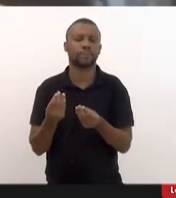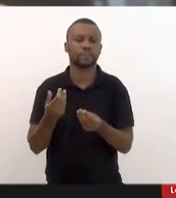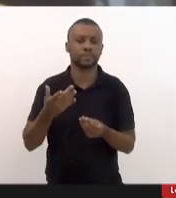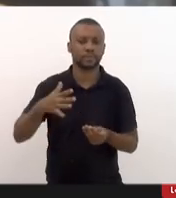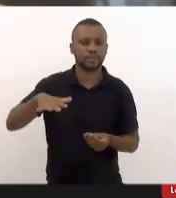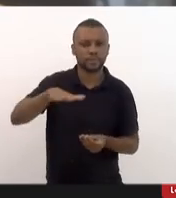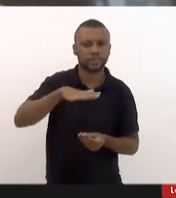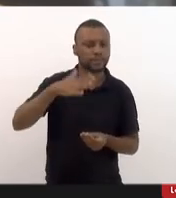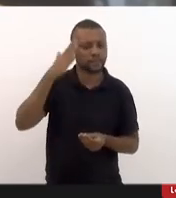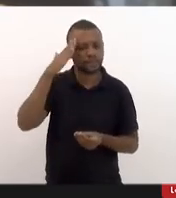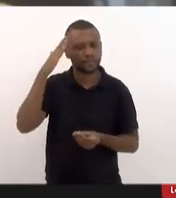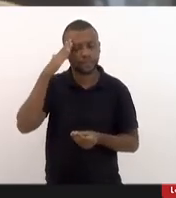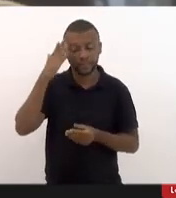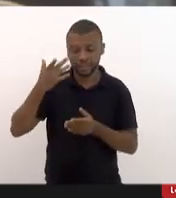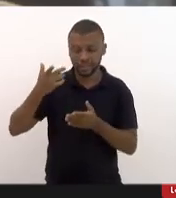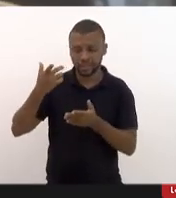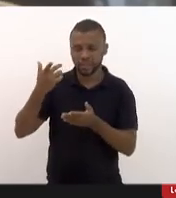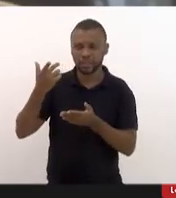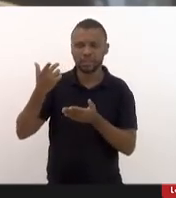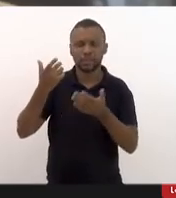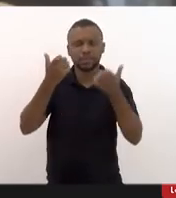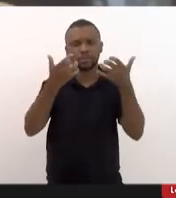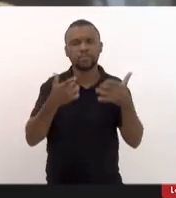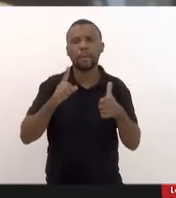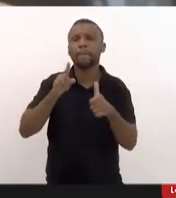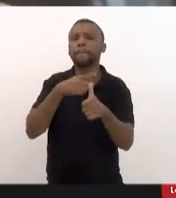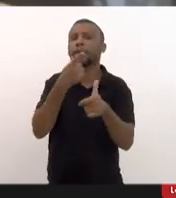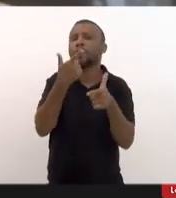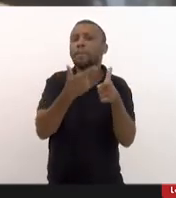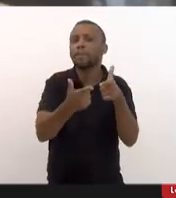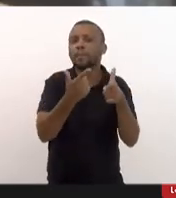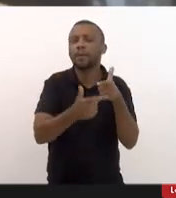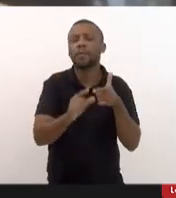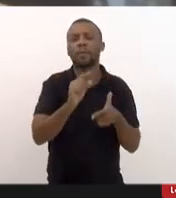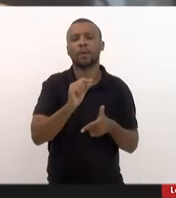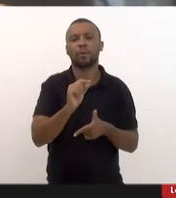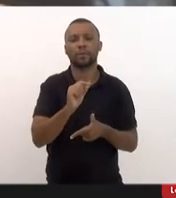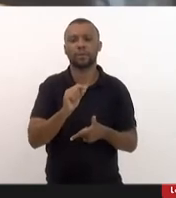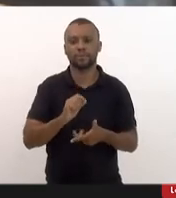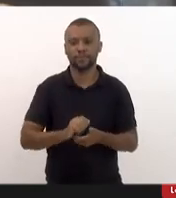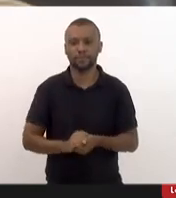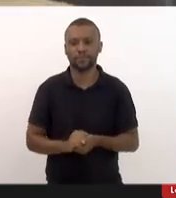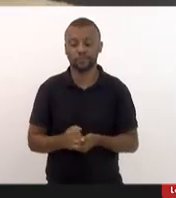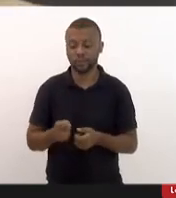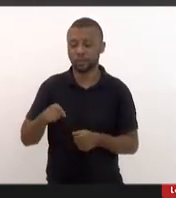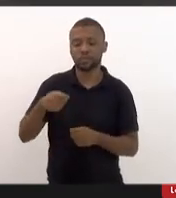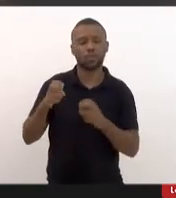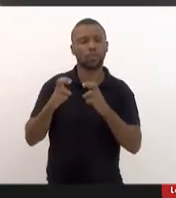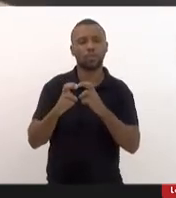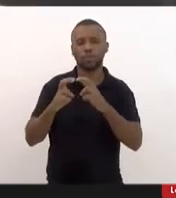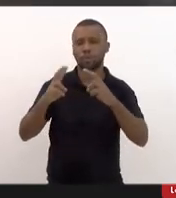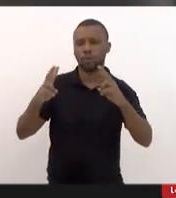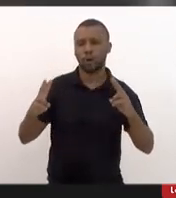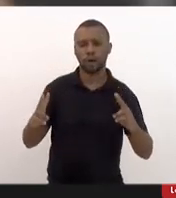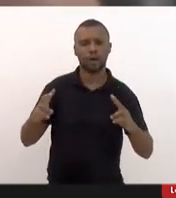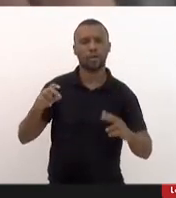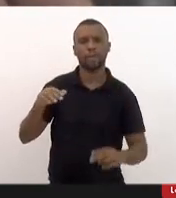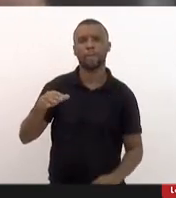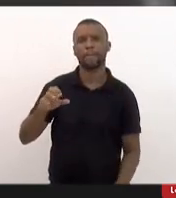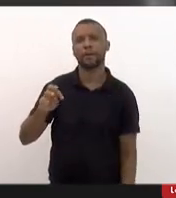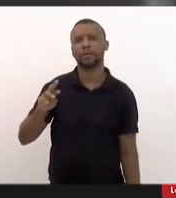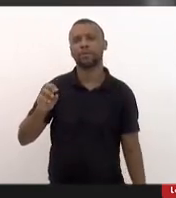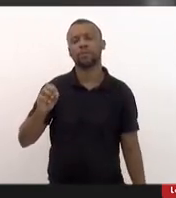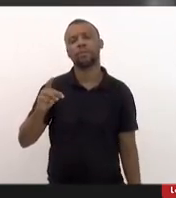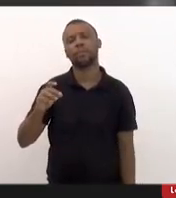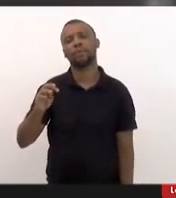dúvidas e algumas questões. A primeira questão é o seguinte, o arco metropolitano, ele na sua